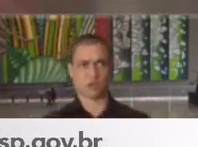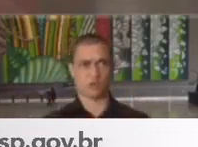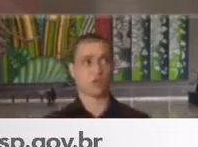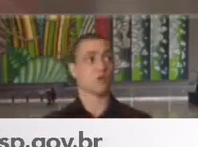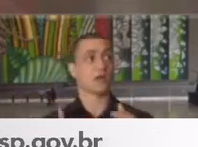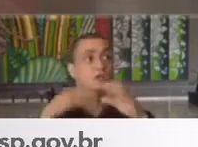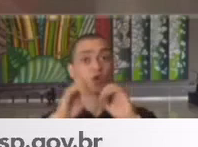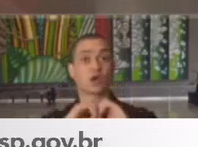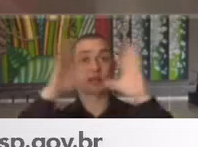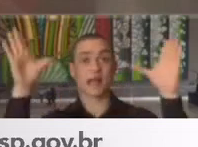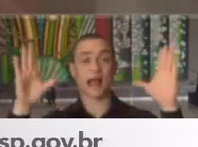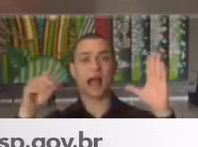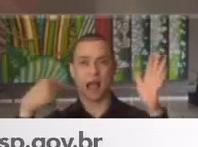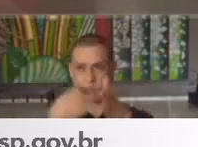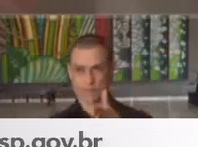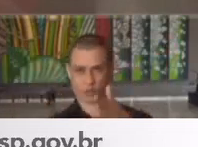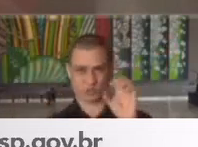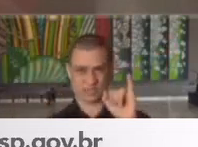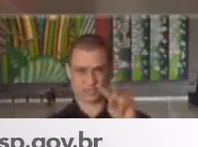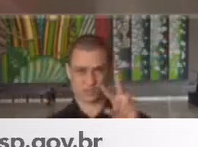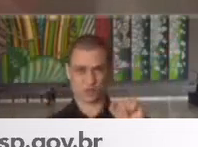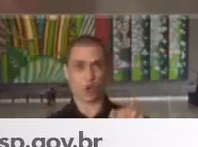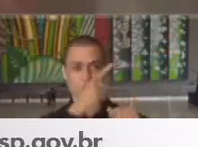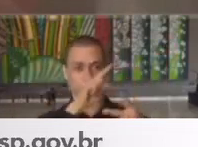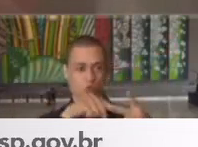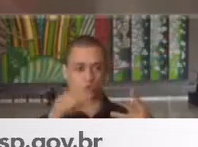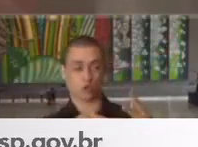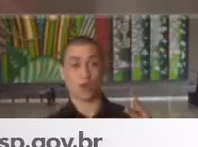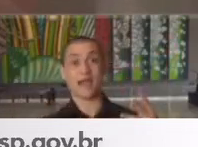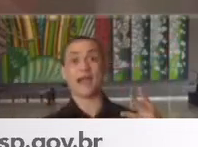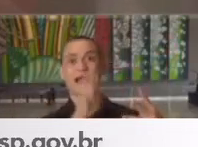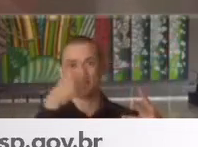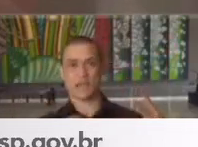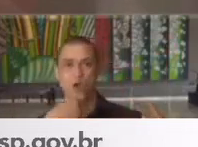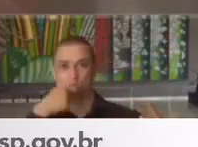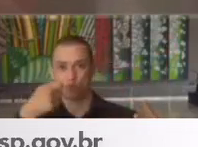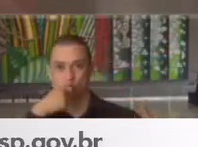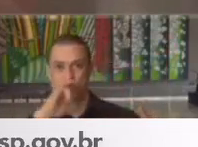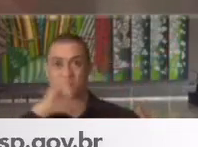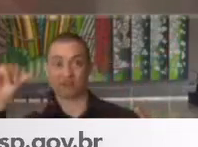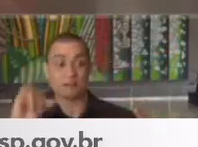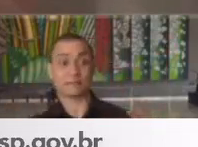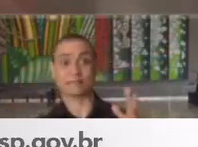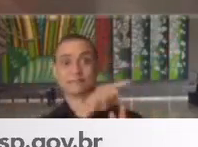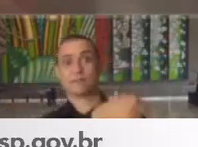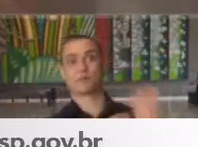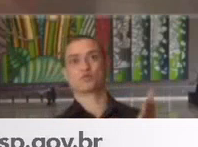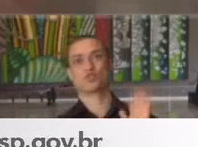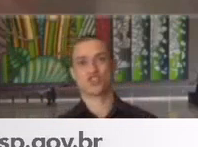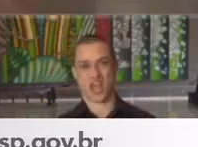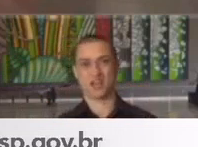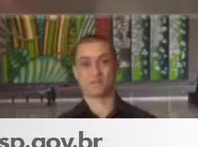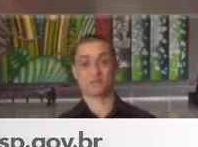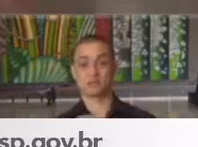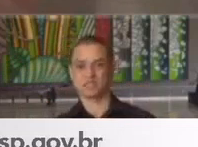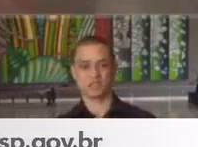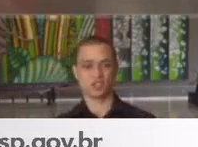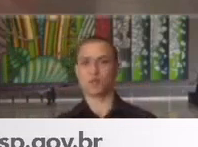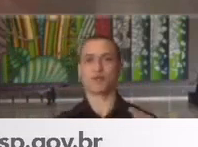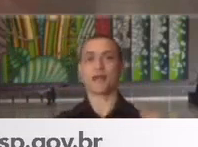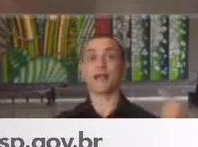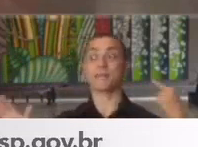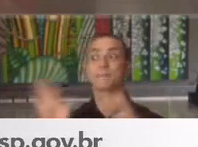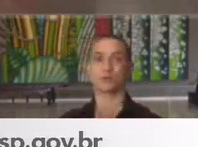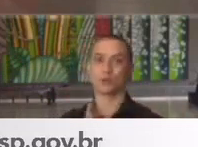pergunta da Silvia, assim como os outros dois jornalistas, foi formulada antes do início da nossa coletiva, o que vocês vão perceber até pela